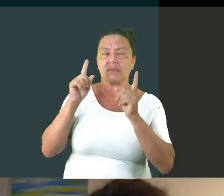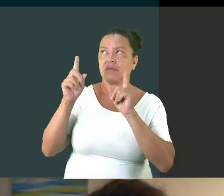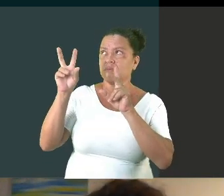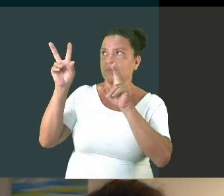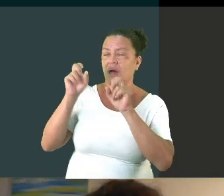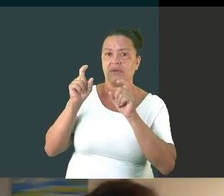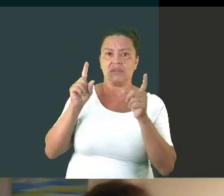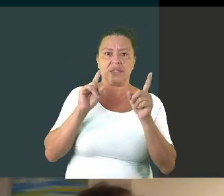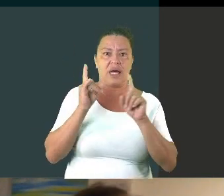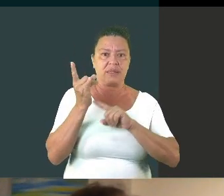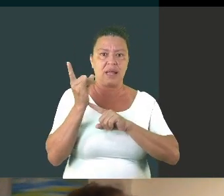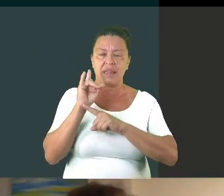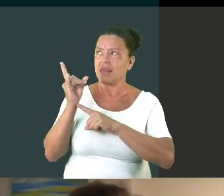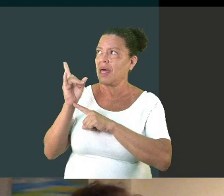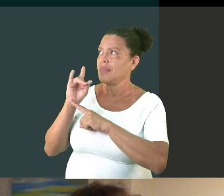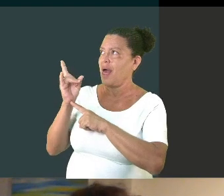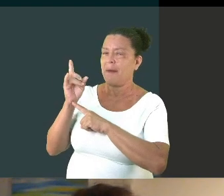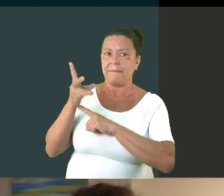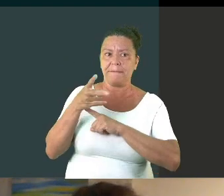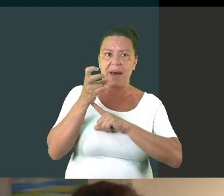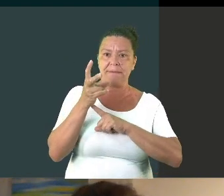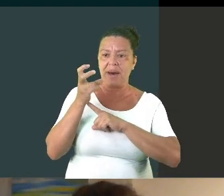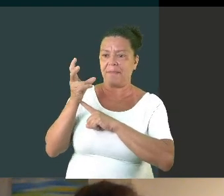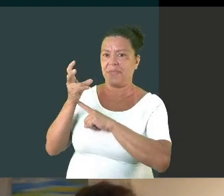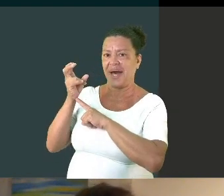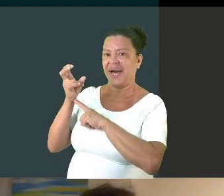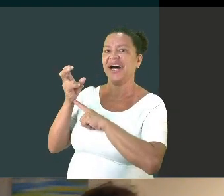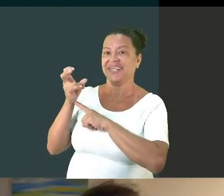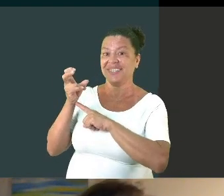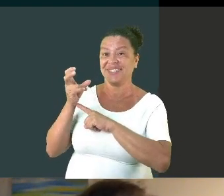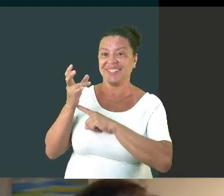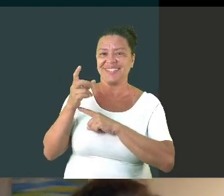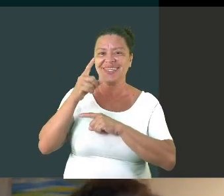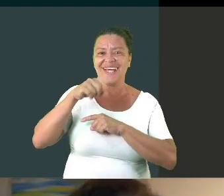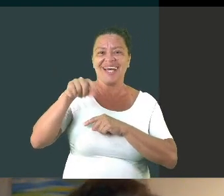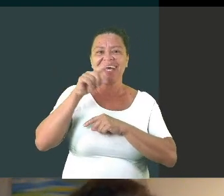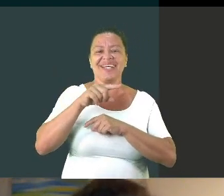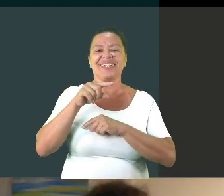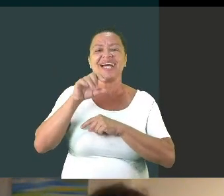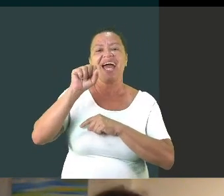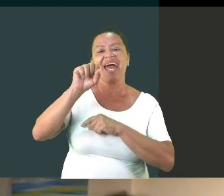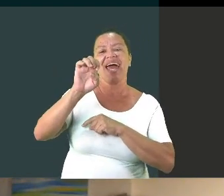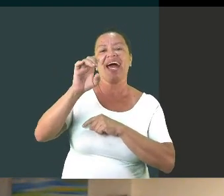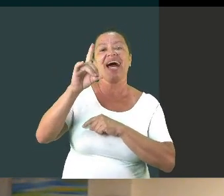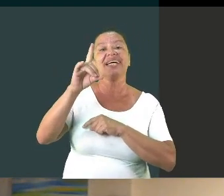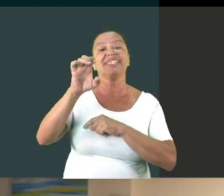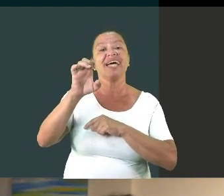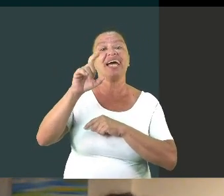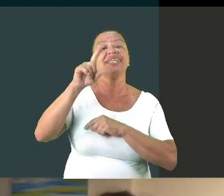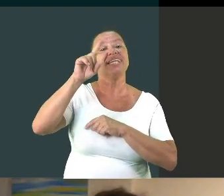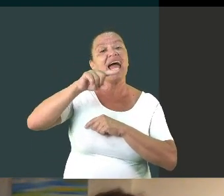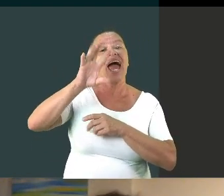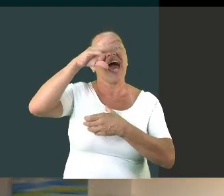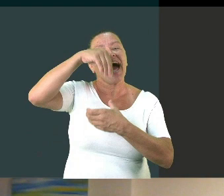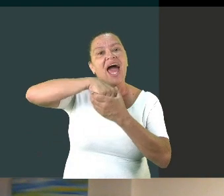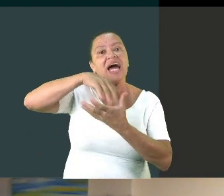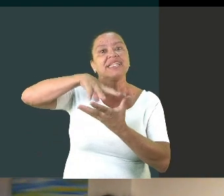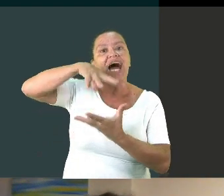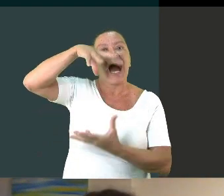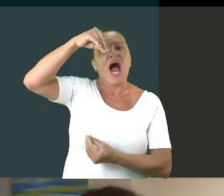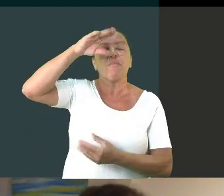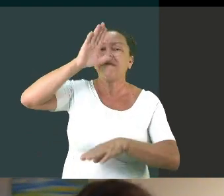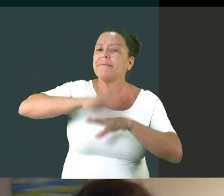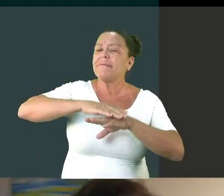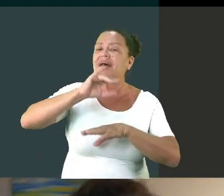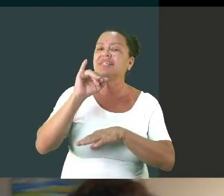captadora das percepções extrasensoriais. Então ela é a sede, é o templo da alma que fica